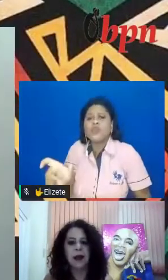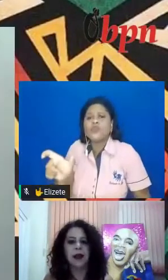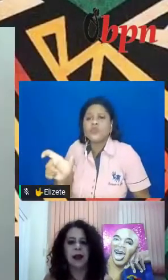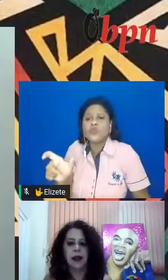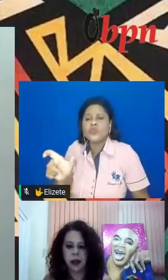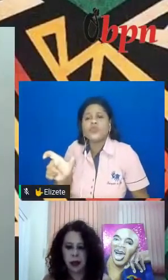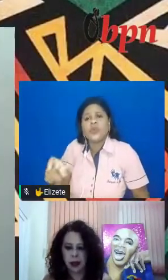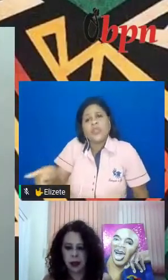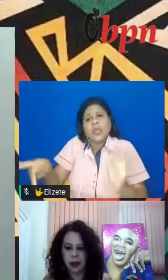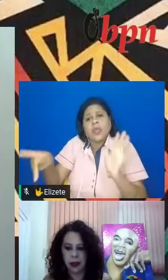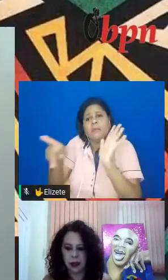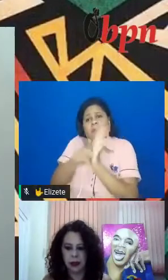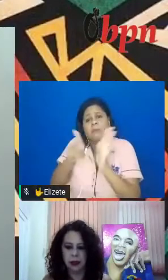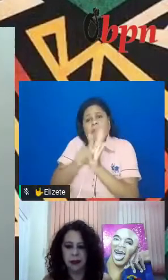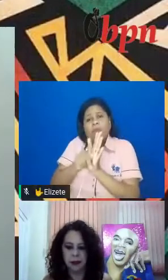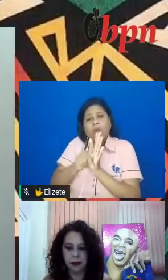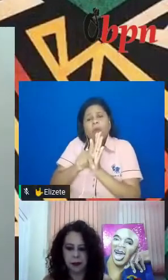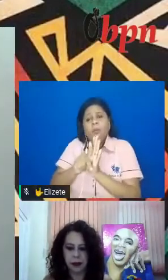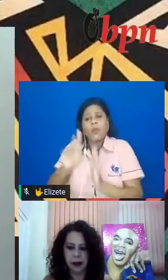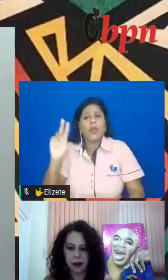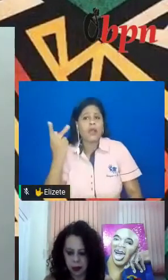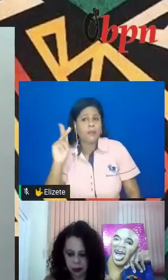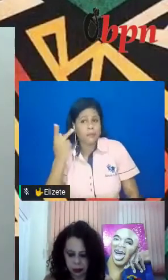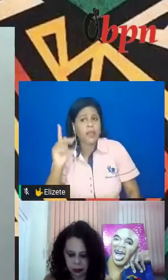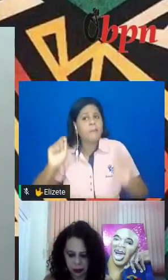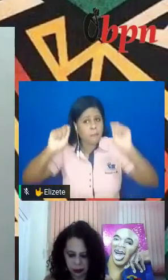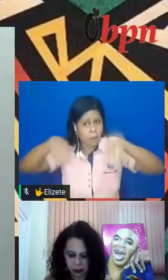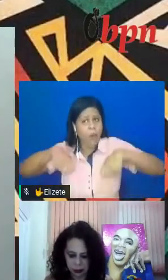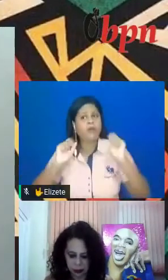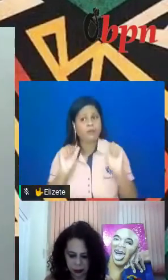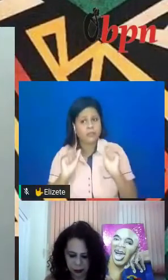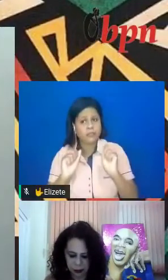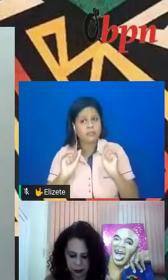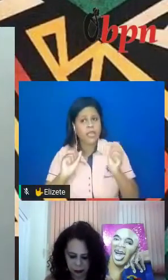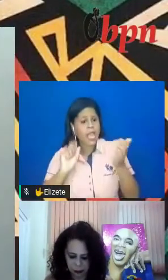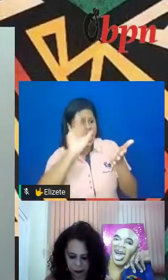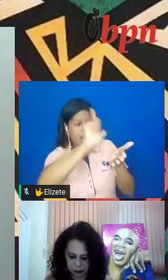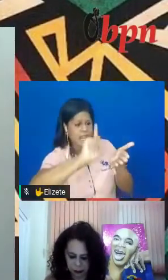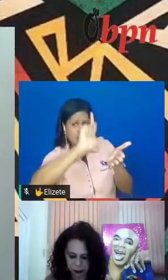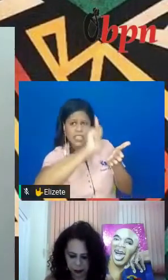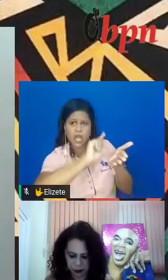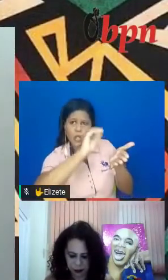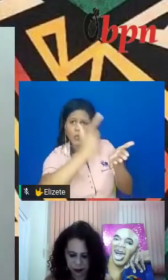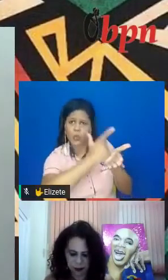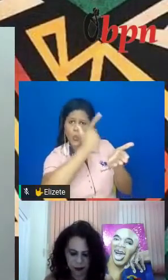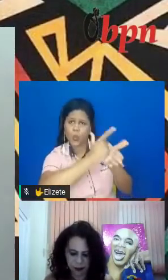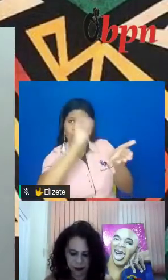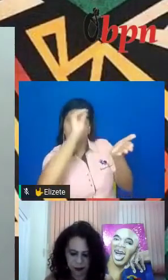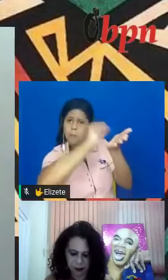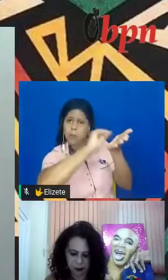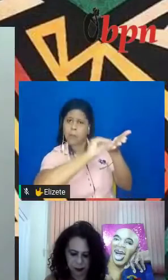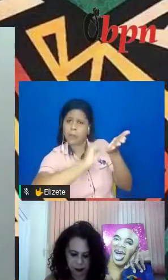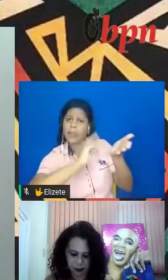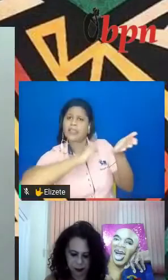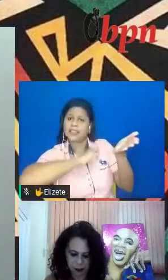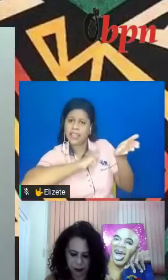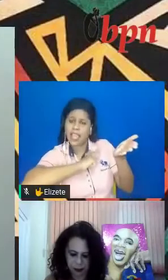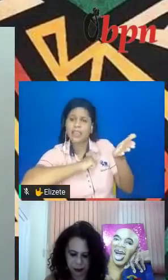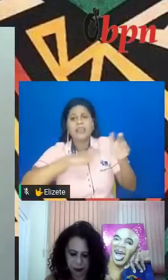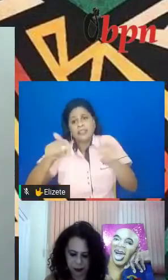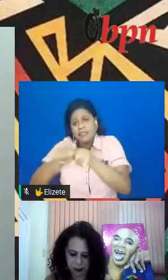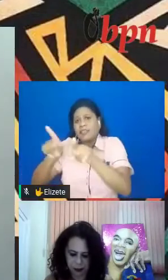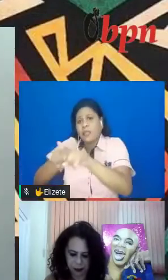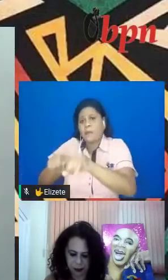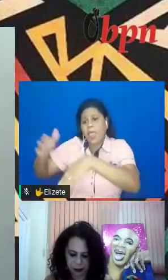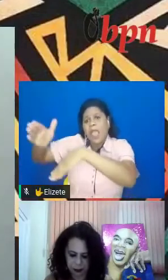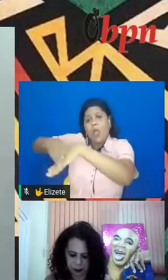homoafetiva. Pode. A literatura brasileira está cheia disso, né? Como a literatura brasileira está cheia de uma autoria branca falando de sujeitos